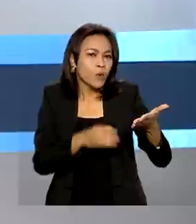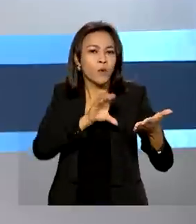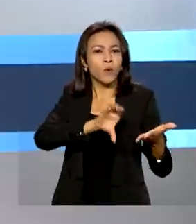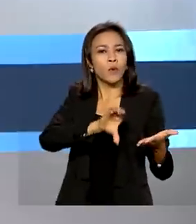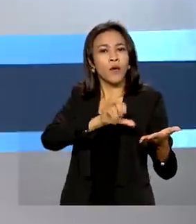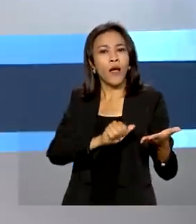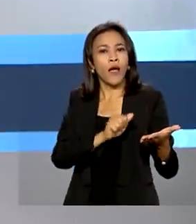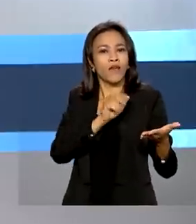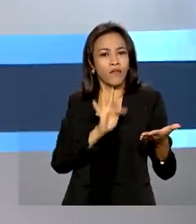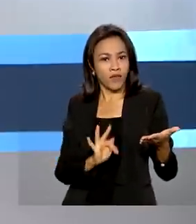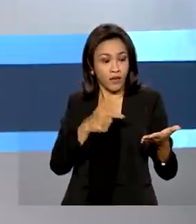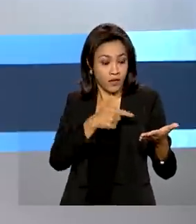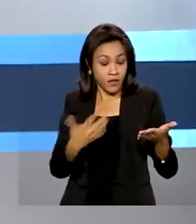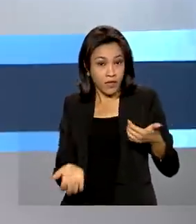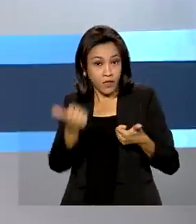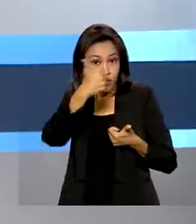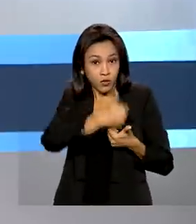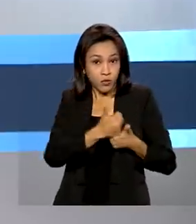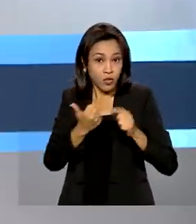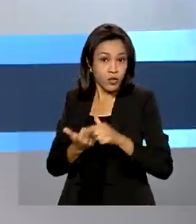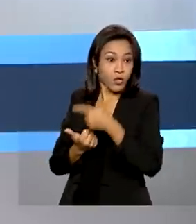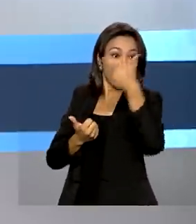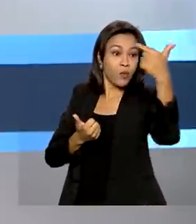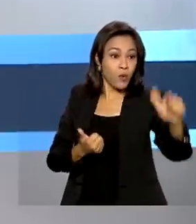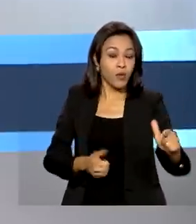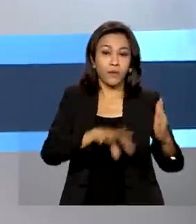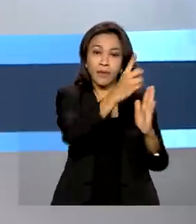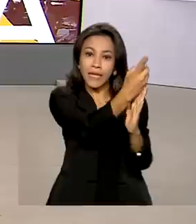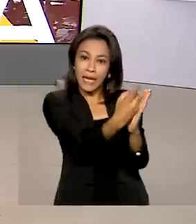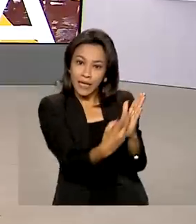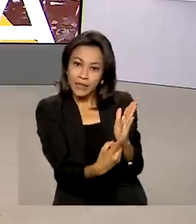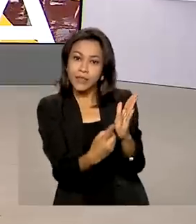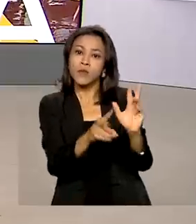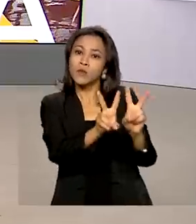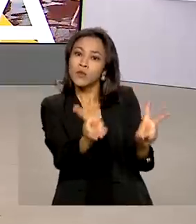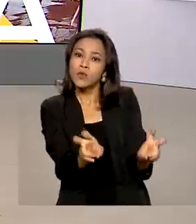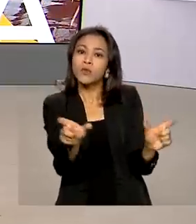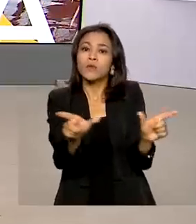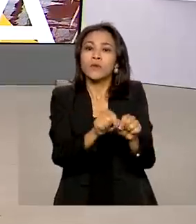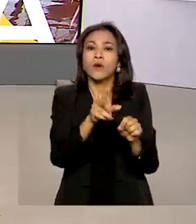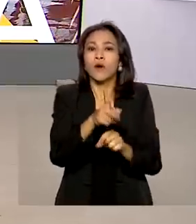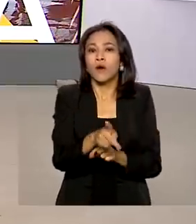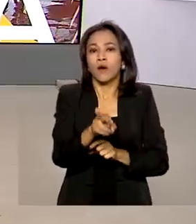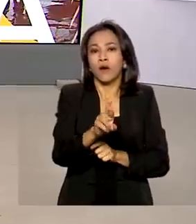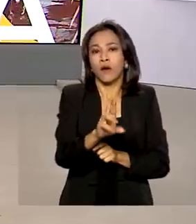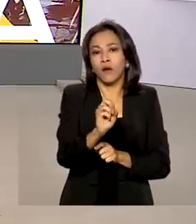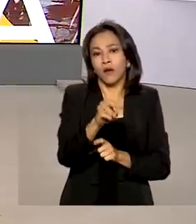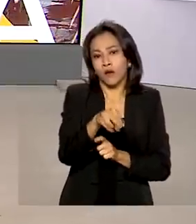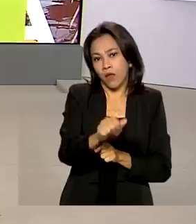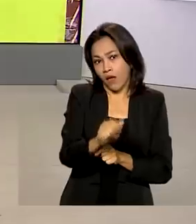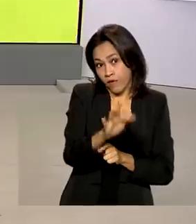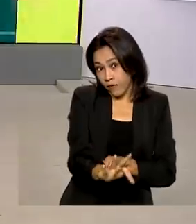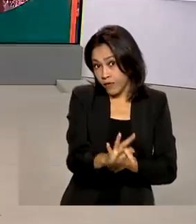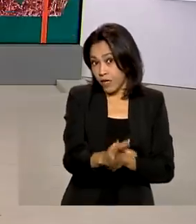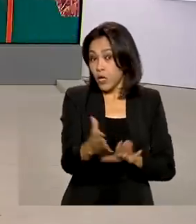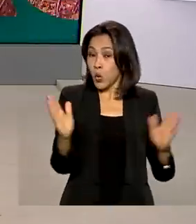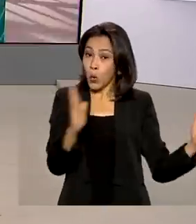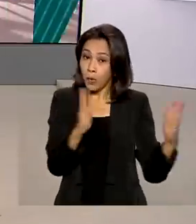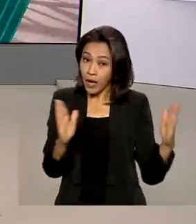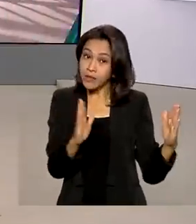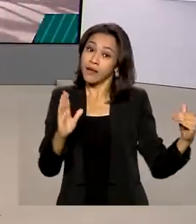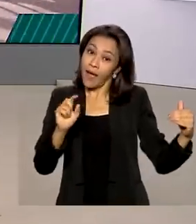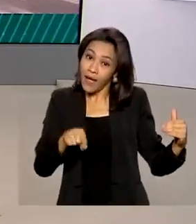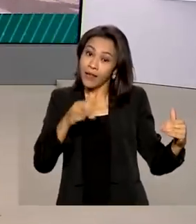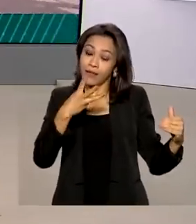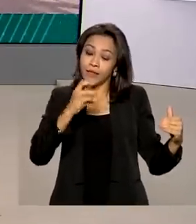Familiar, que vai substituir a Declaração de Aptidão ao PRONAF. O prazo anterior para a adesão, que se encerrava em 30 de junho,